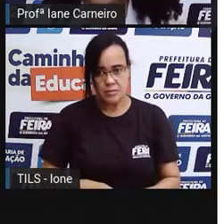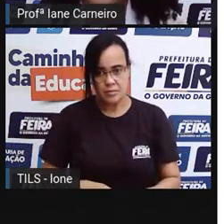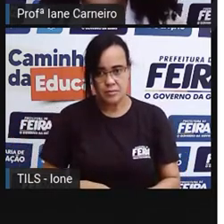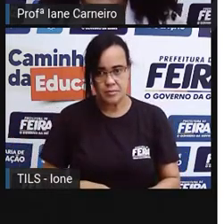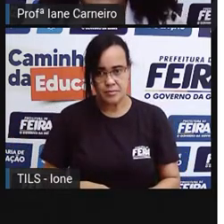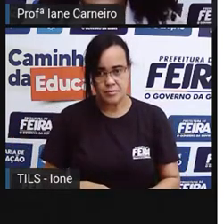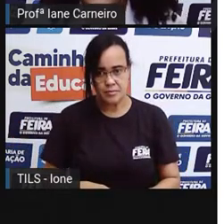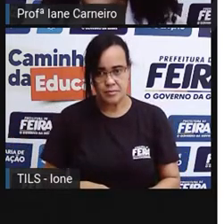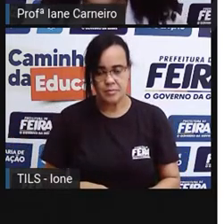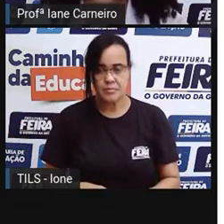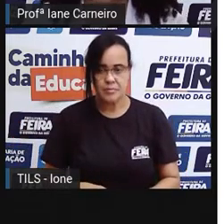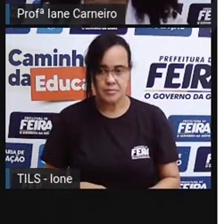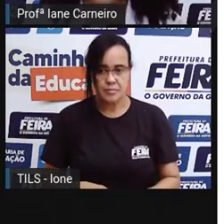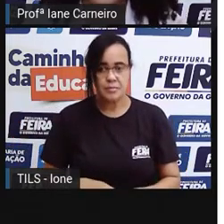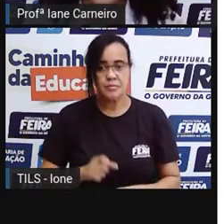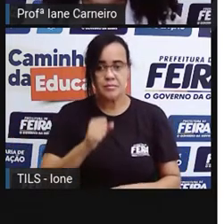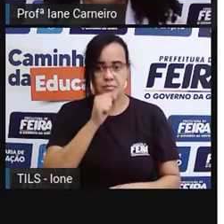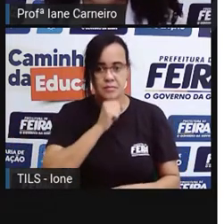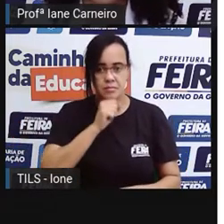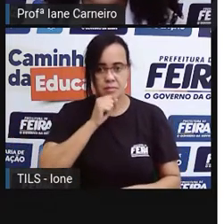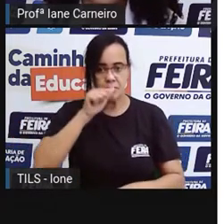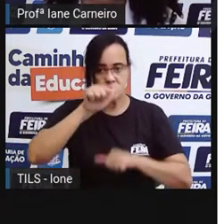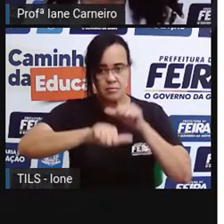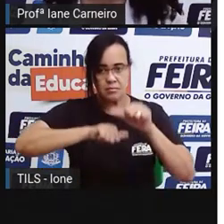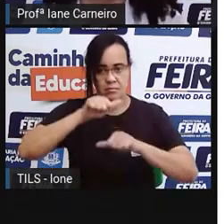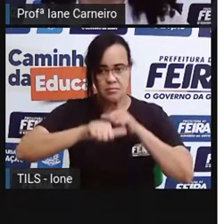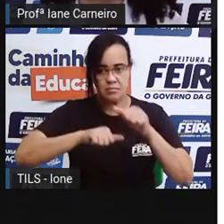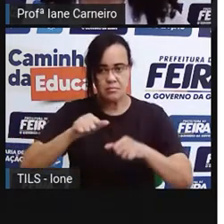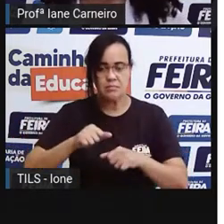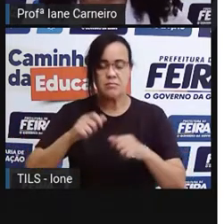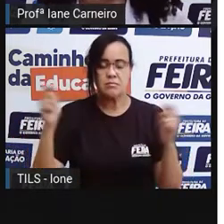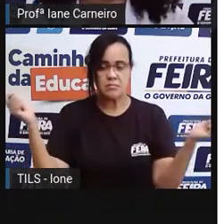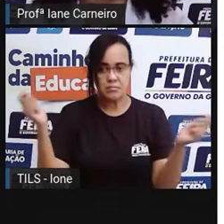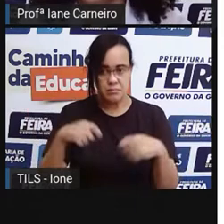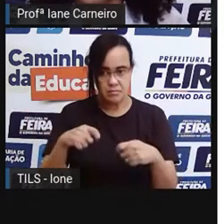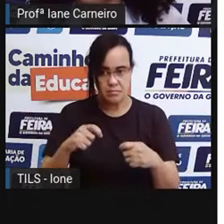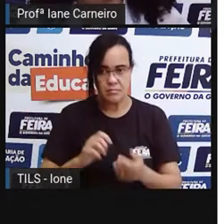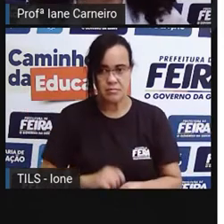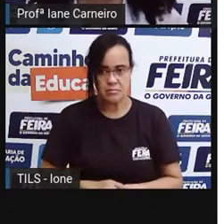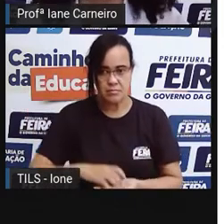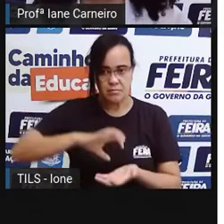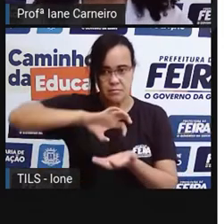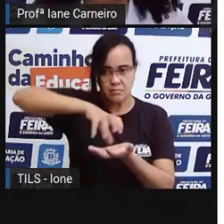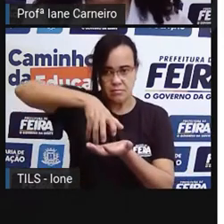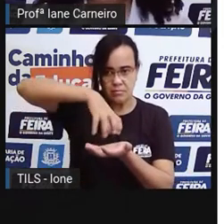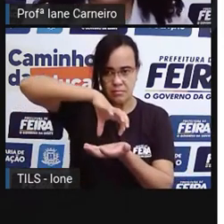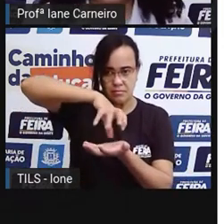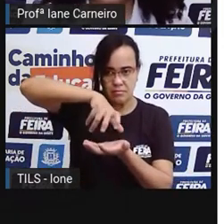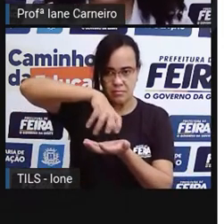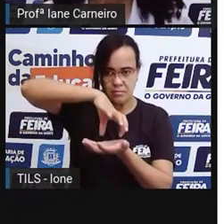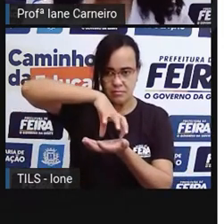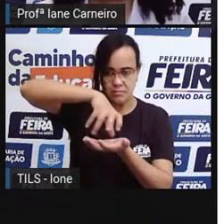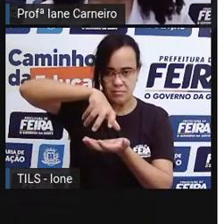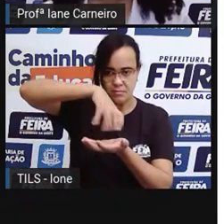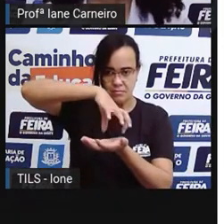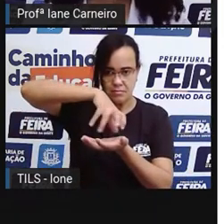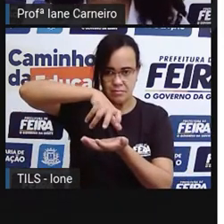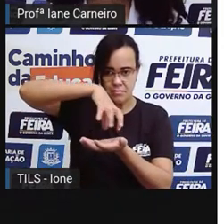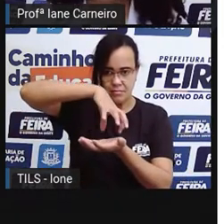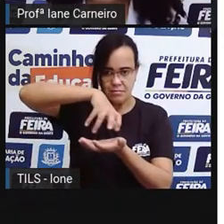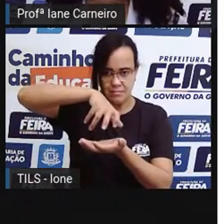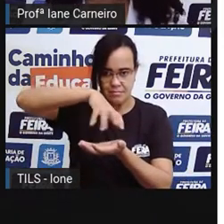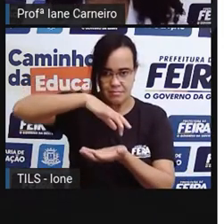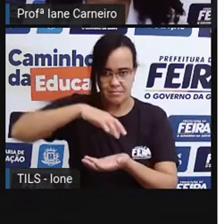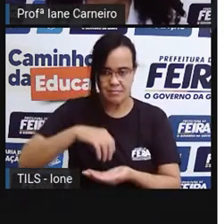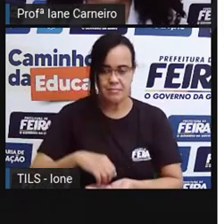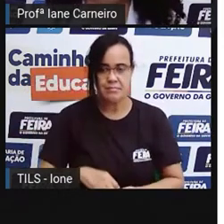por exemplo, lá na minha casa essa semana, a Pró sem querer quebrou a tampa de um pote, né? A tampa de vidro. Eu coloquei, guardei, e aí eu coloquei essa